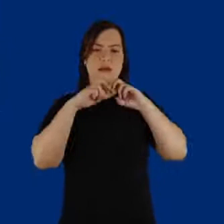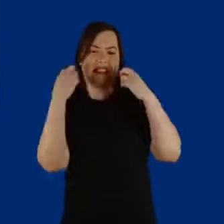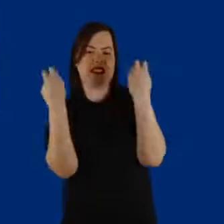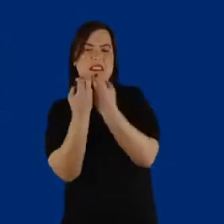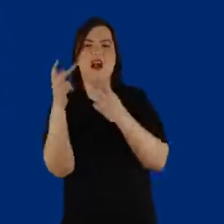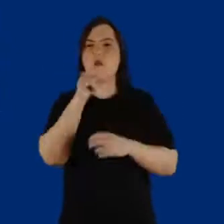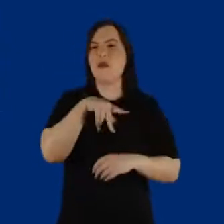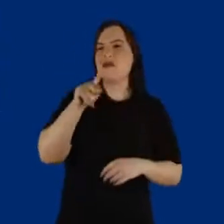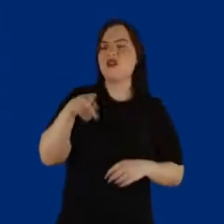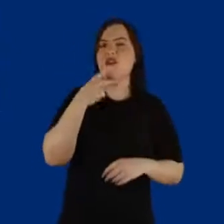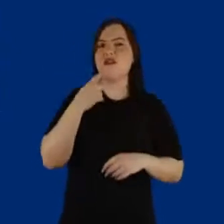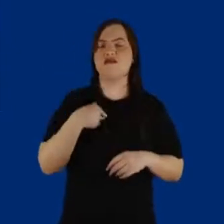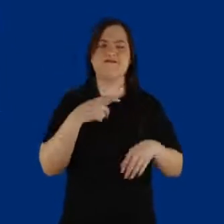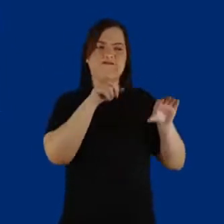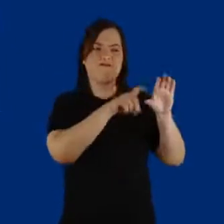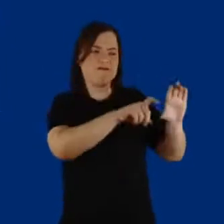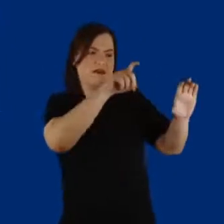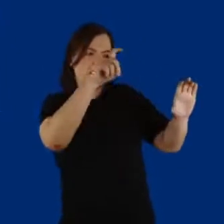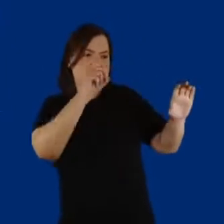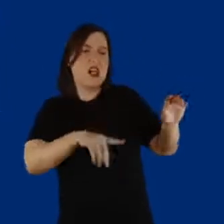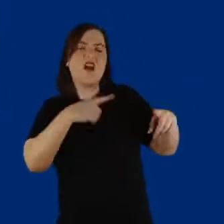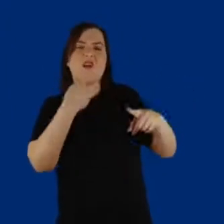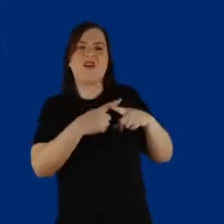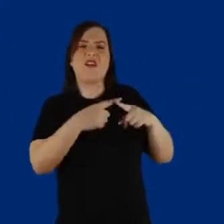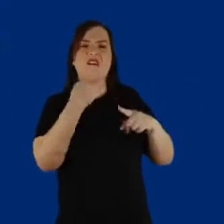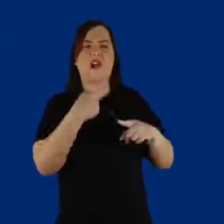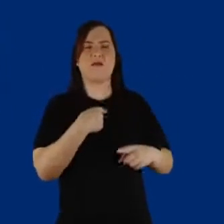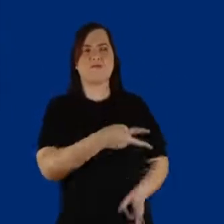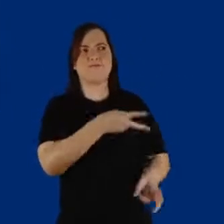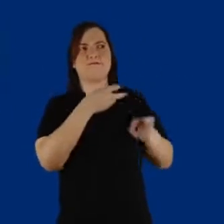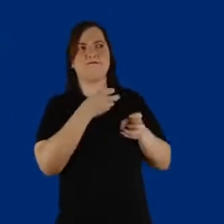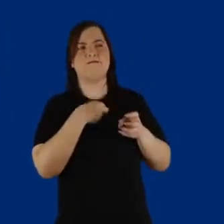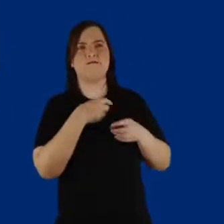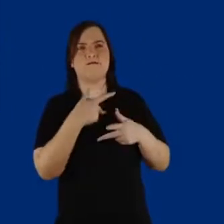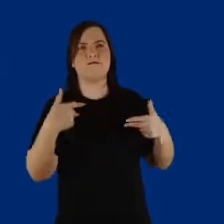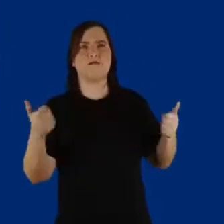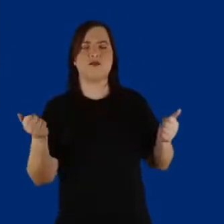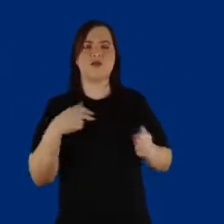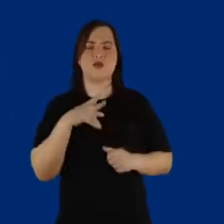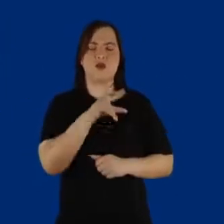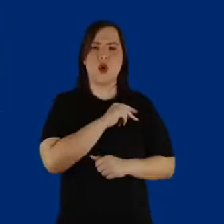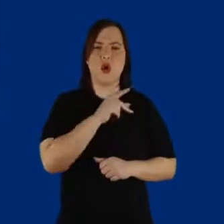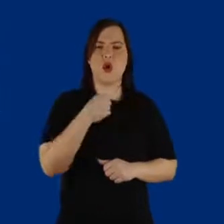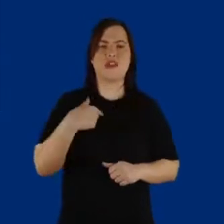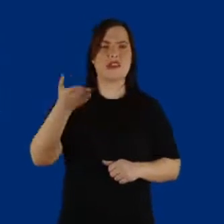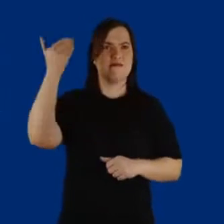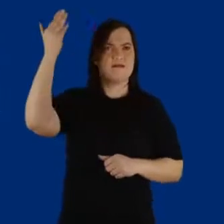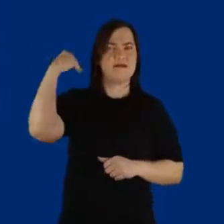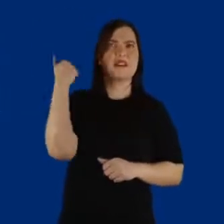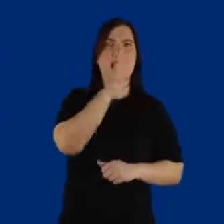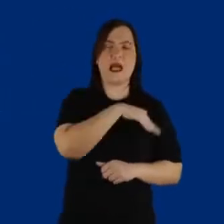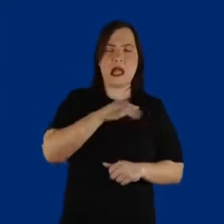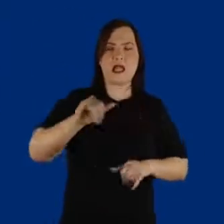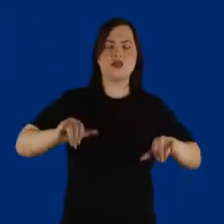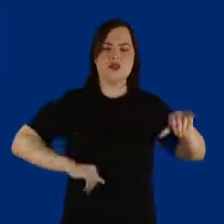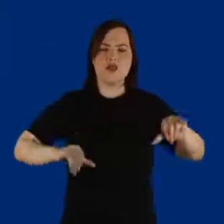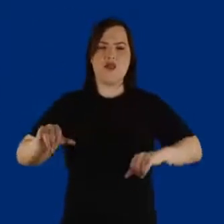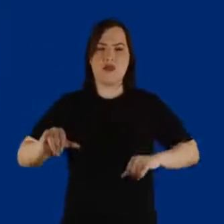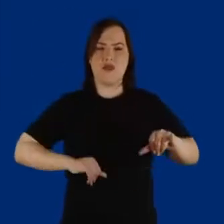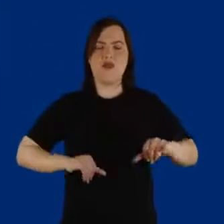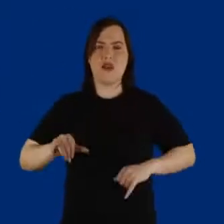começavam a desassociar, porque quando eles perceberam quanto eles sofreram como criança, eram coisas que eles